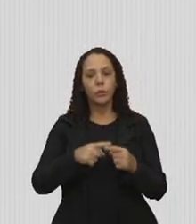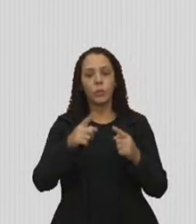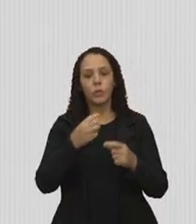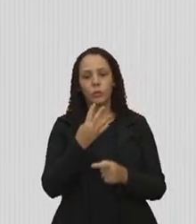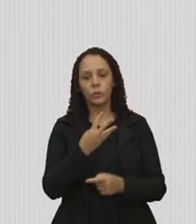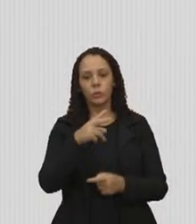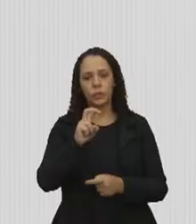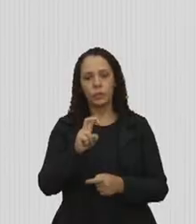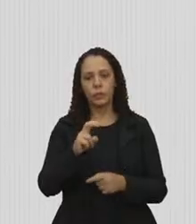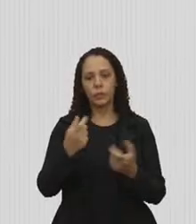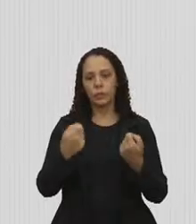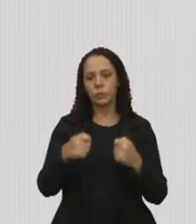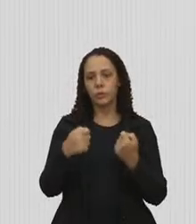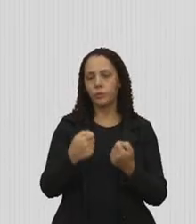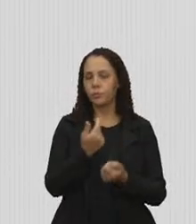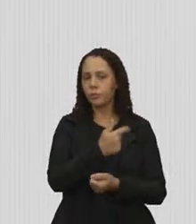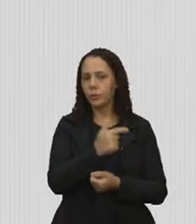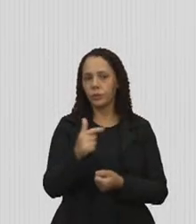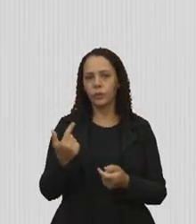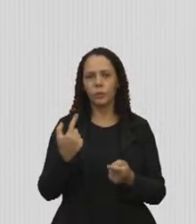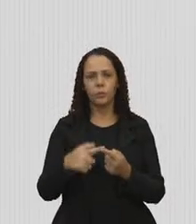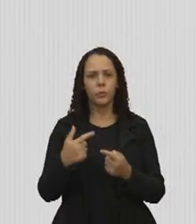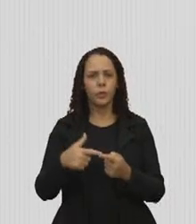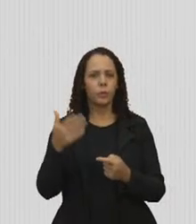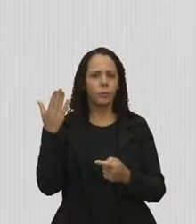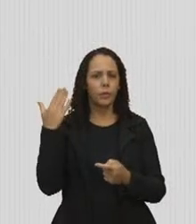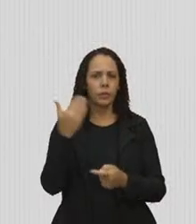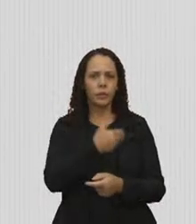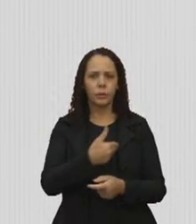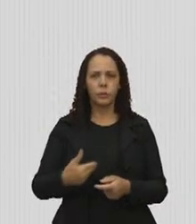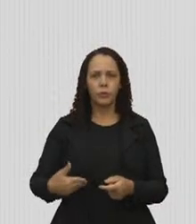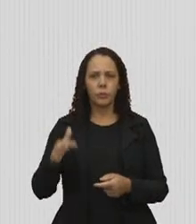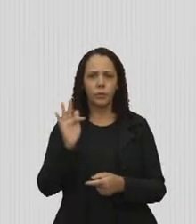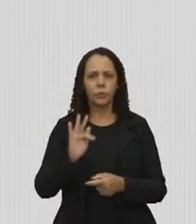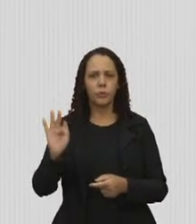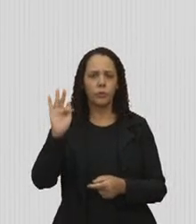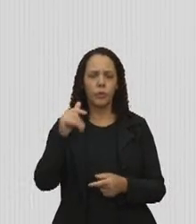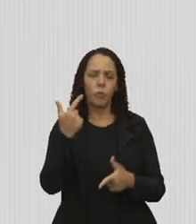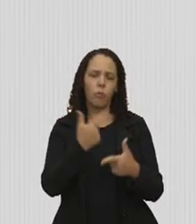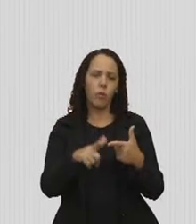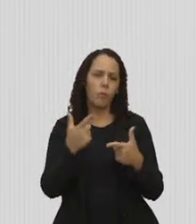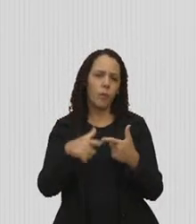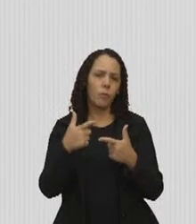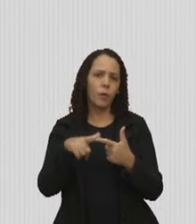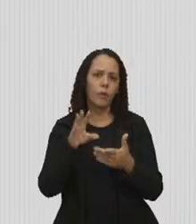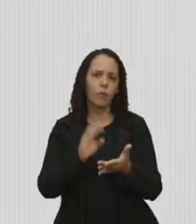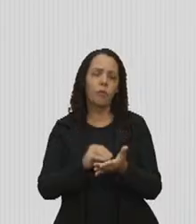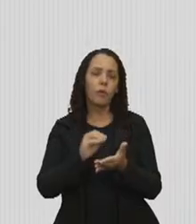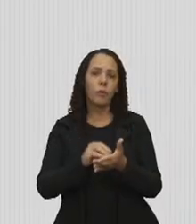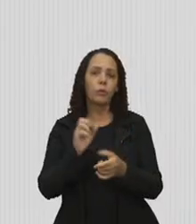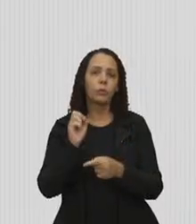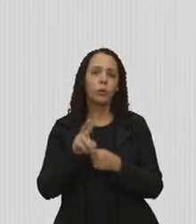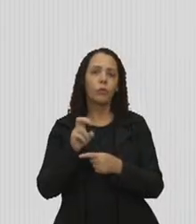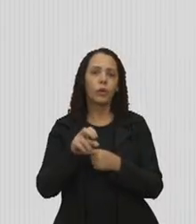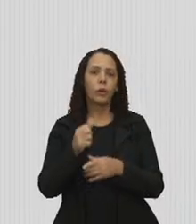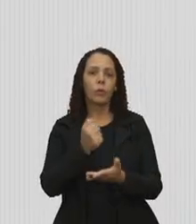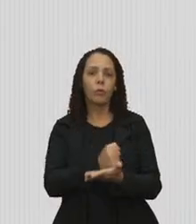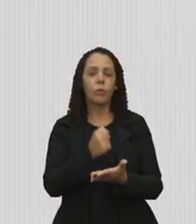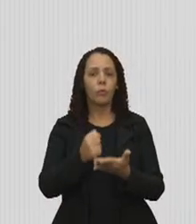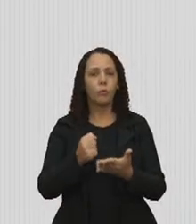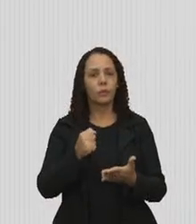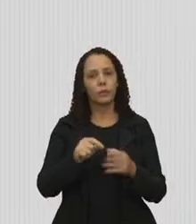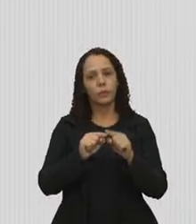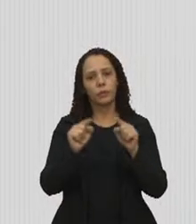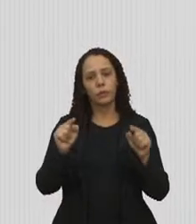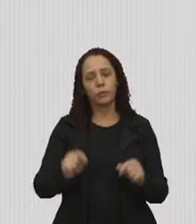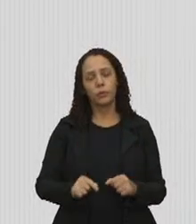a vários problemas que nós tivemos nos últimos governos federais e não liberação de código de vaga para a contratação de servidores. Então, a